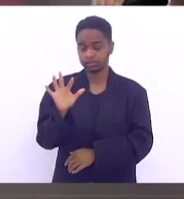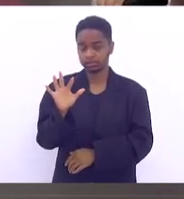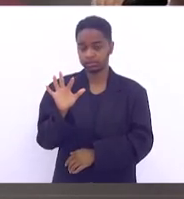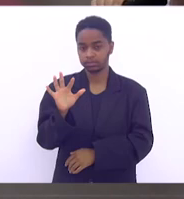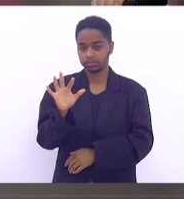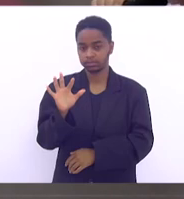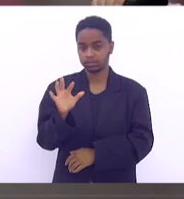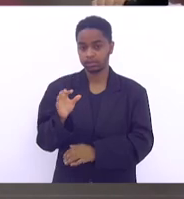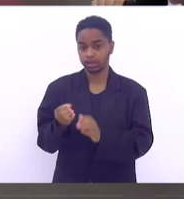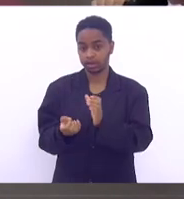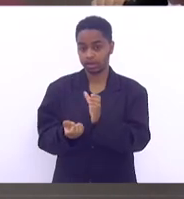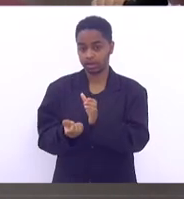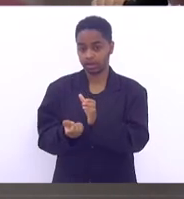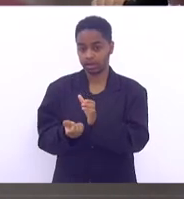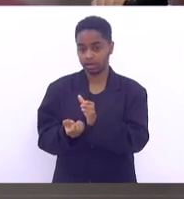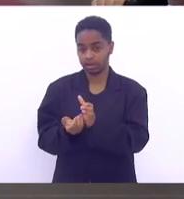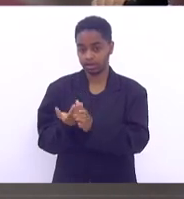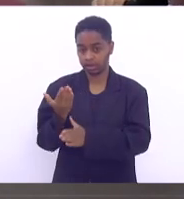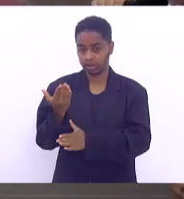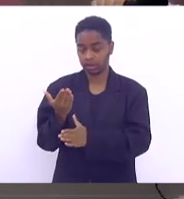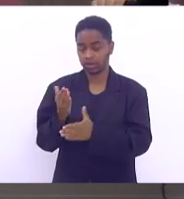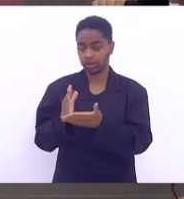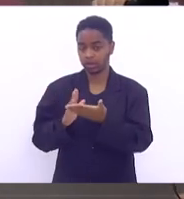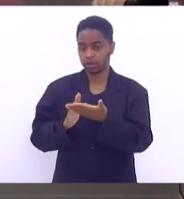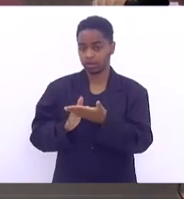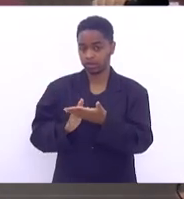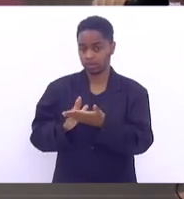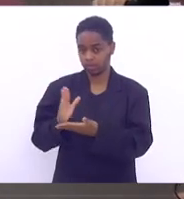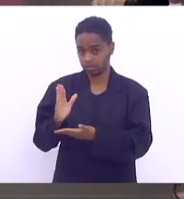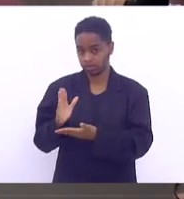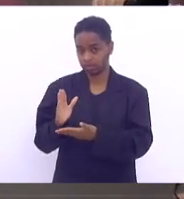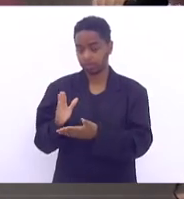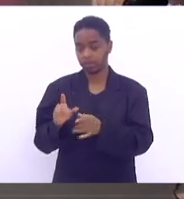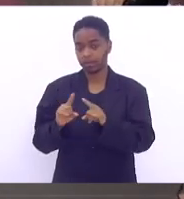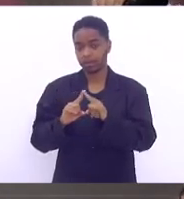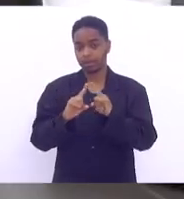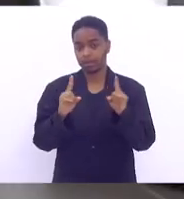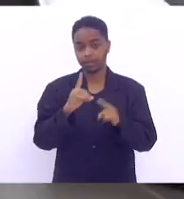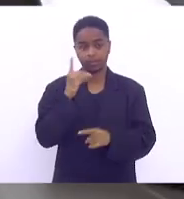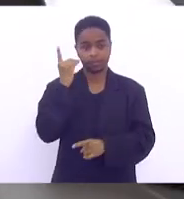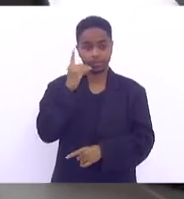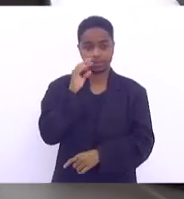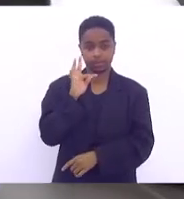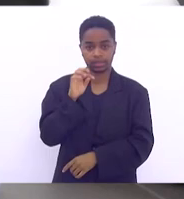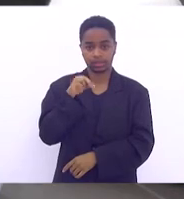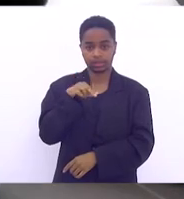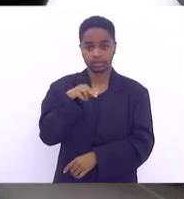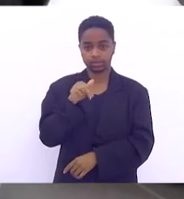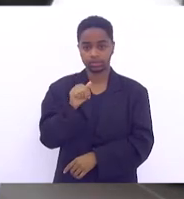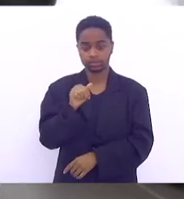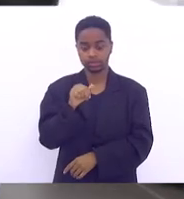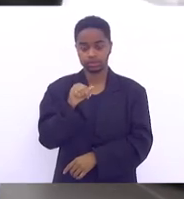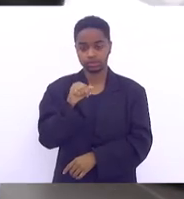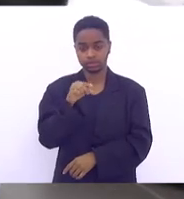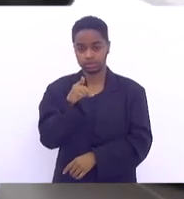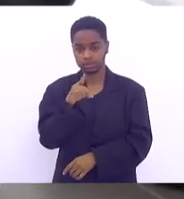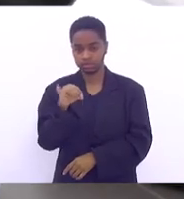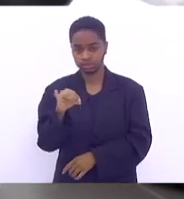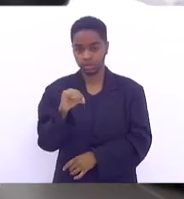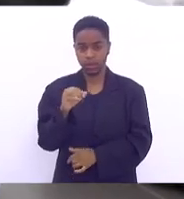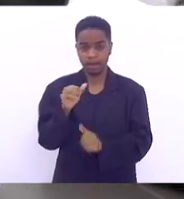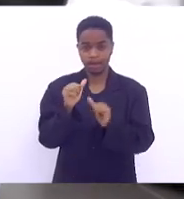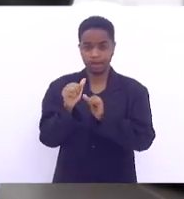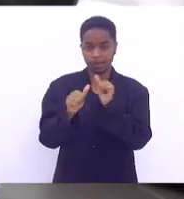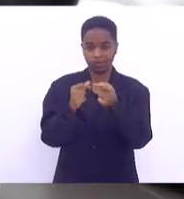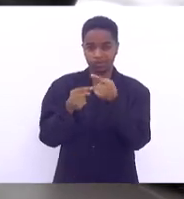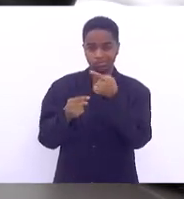estabelece uma determinada sanção e o deputado Tandy ele não retrocede em relação a essa